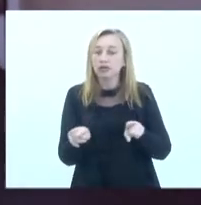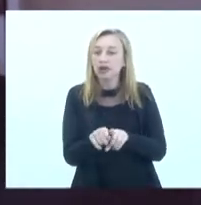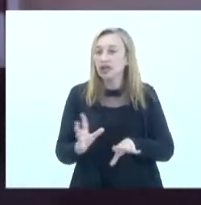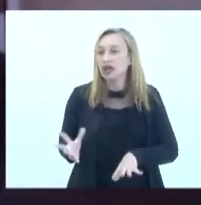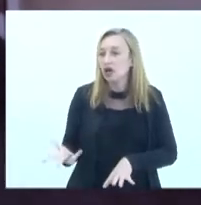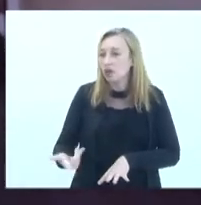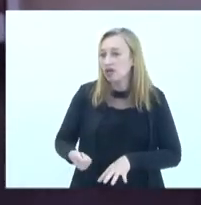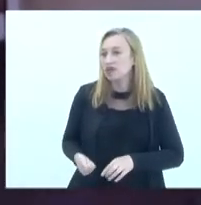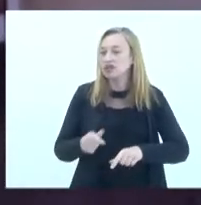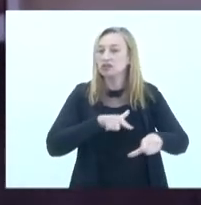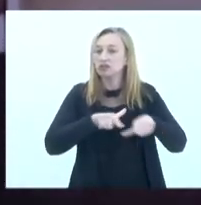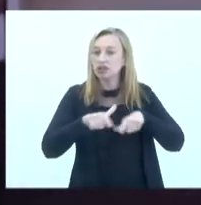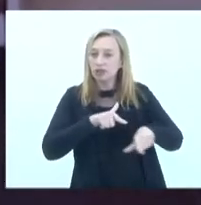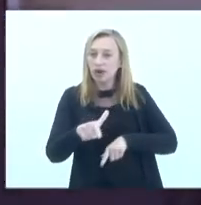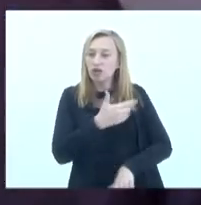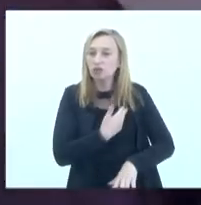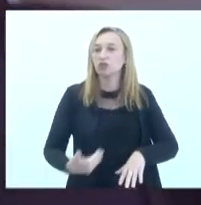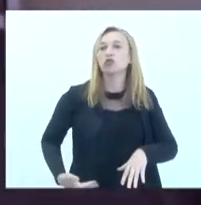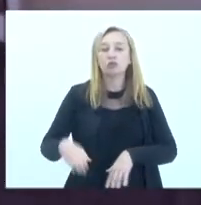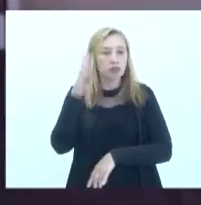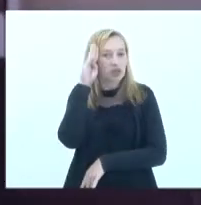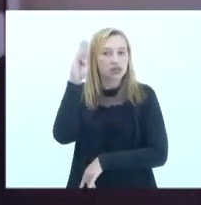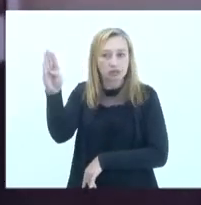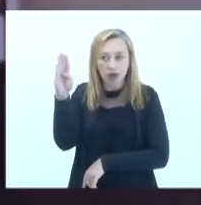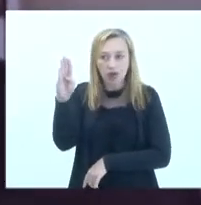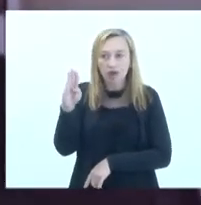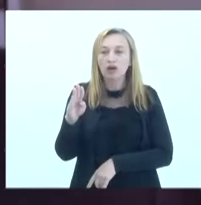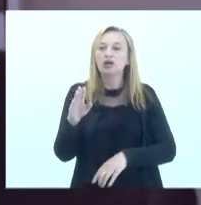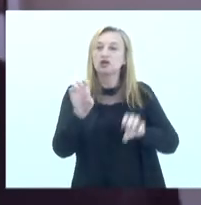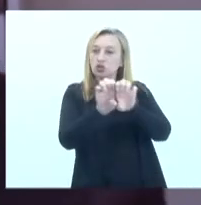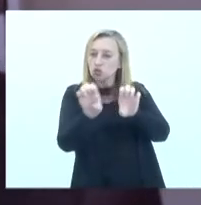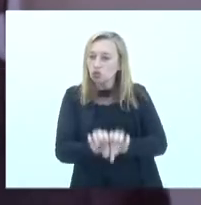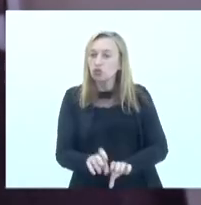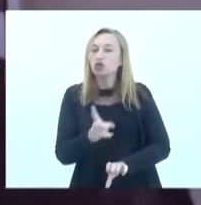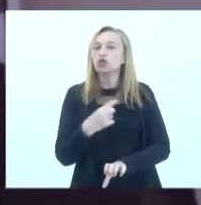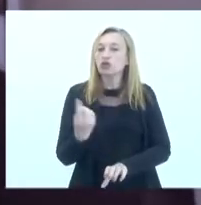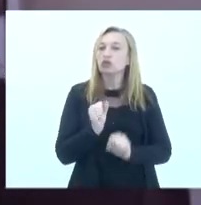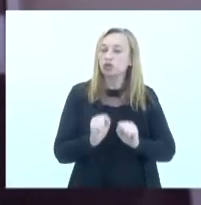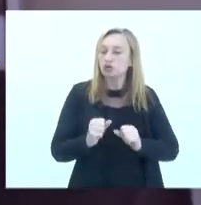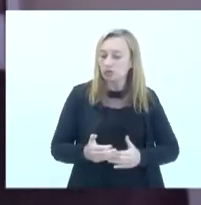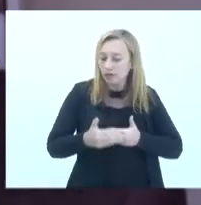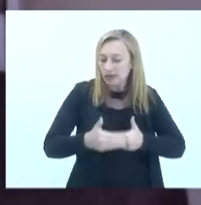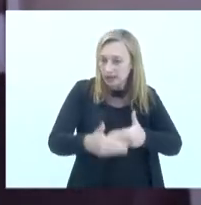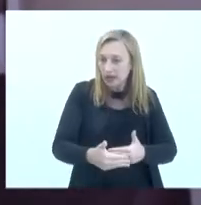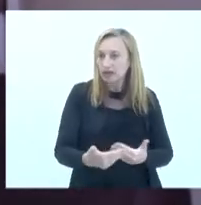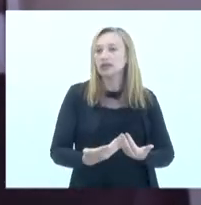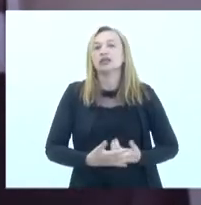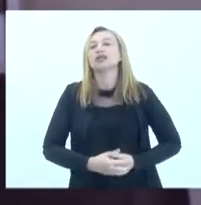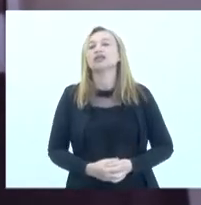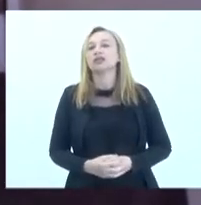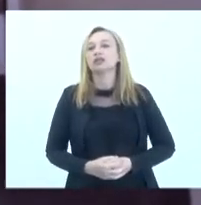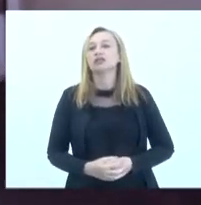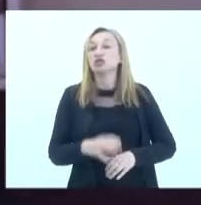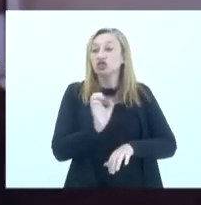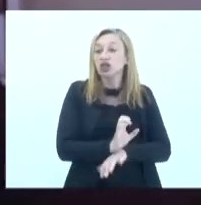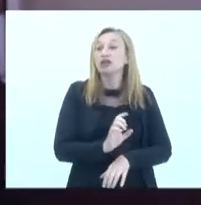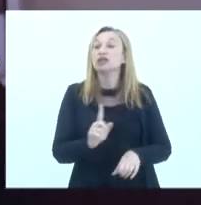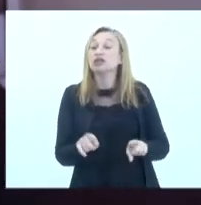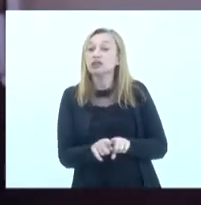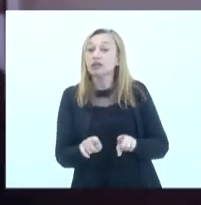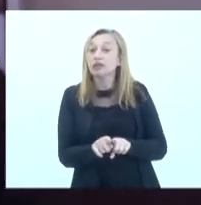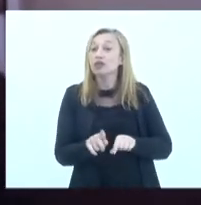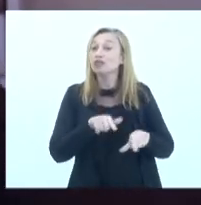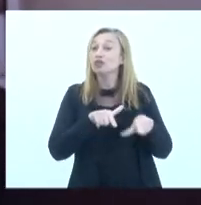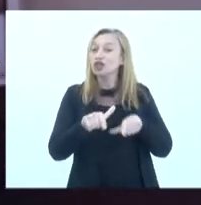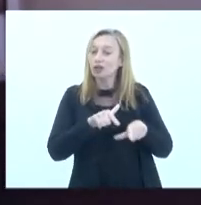qualificação do serviço público, elemento fundamental para que estruturalmente nós possamos avançar como Estado. Além dos